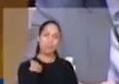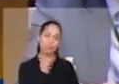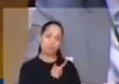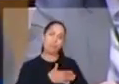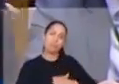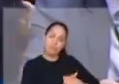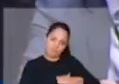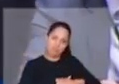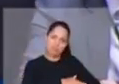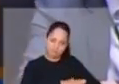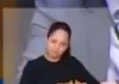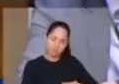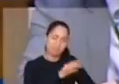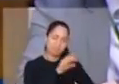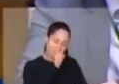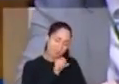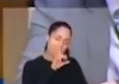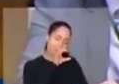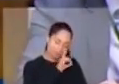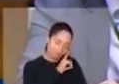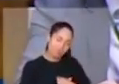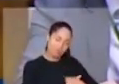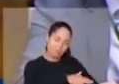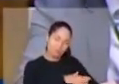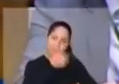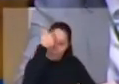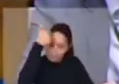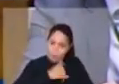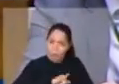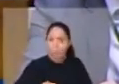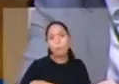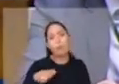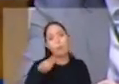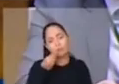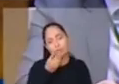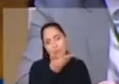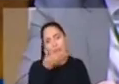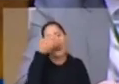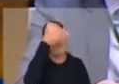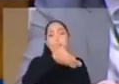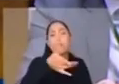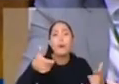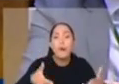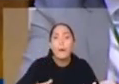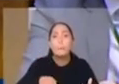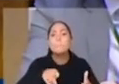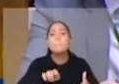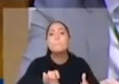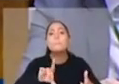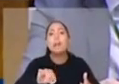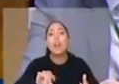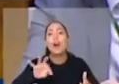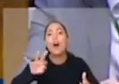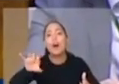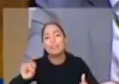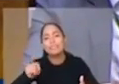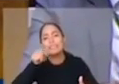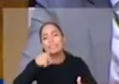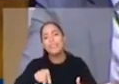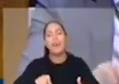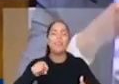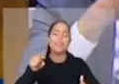semana. Tive a oportunidade, o deputado Daniel ia a Pelotas, como tantas outras visitas e